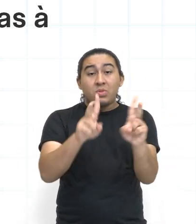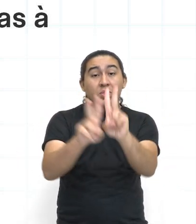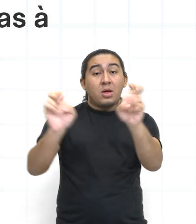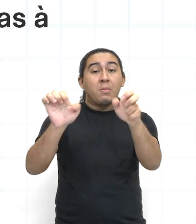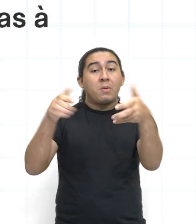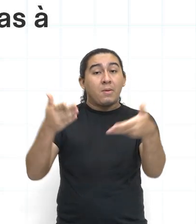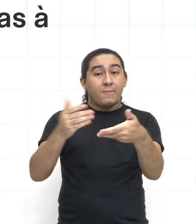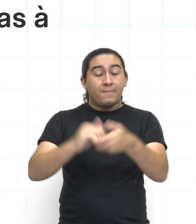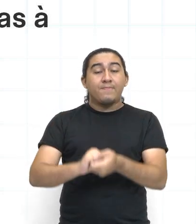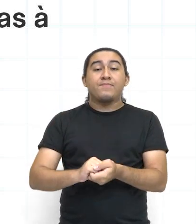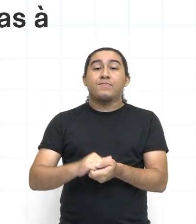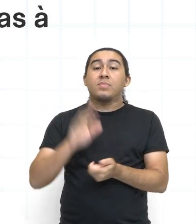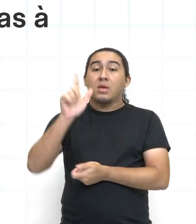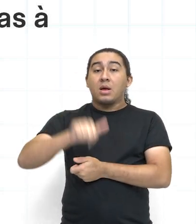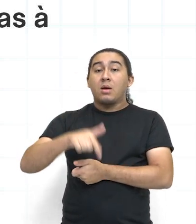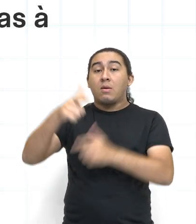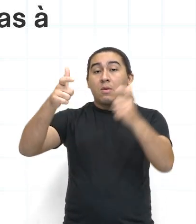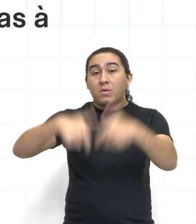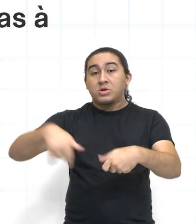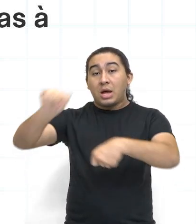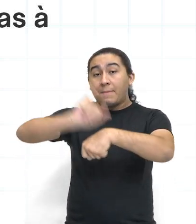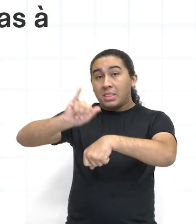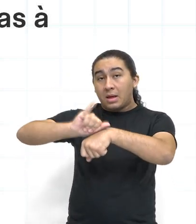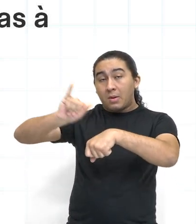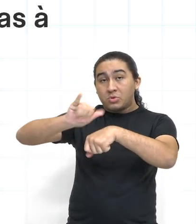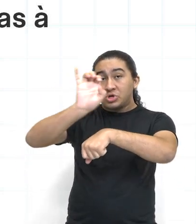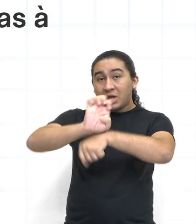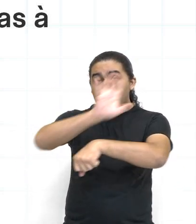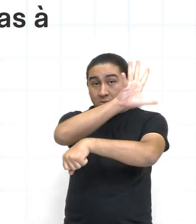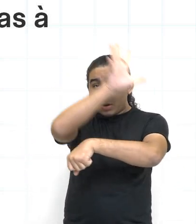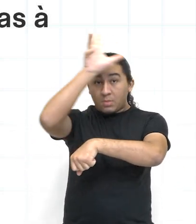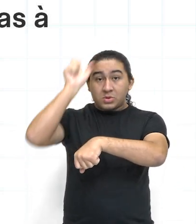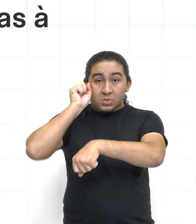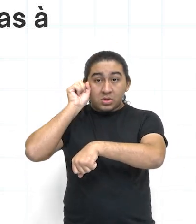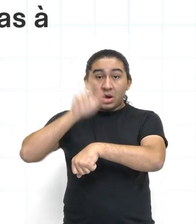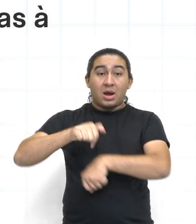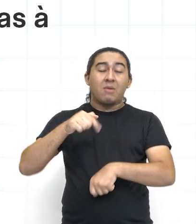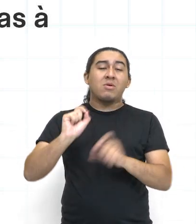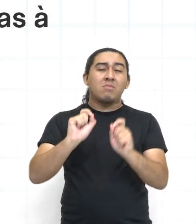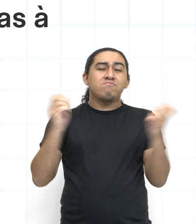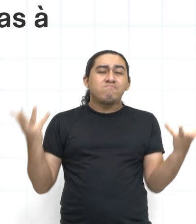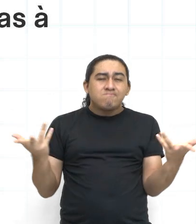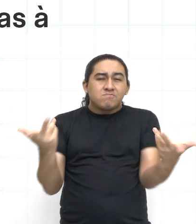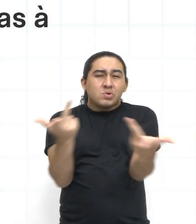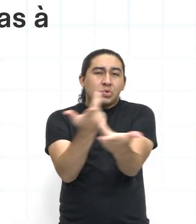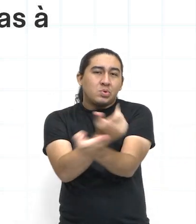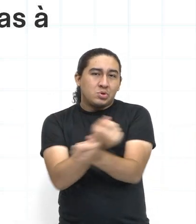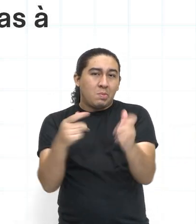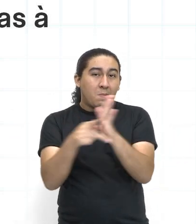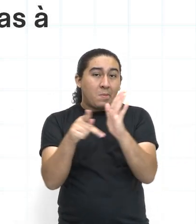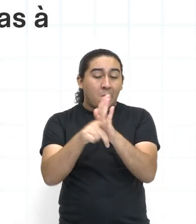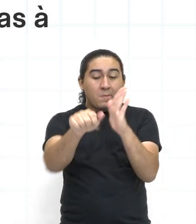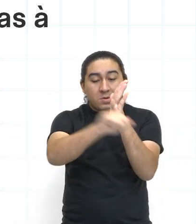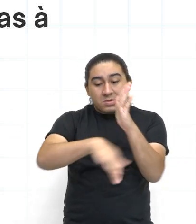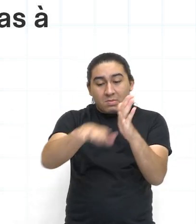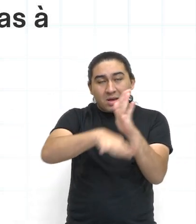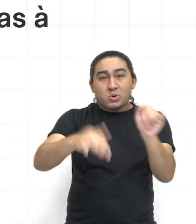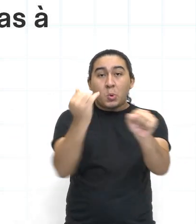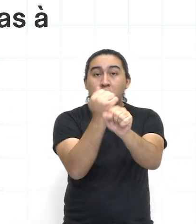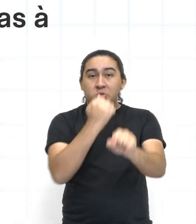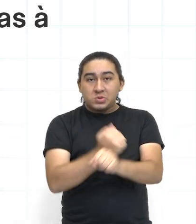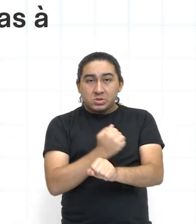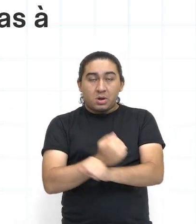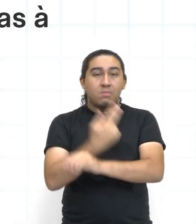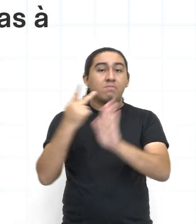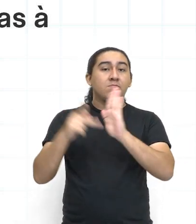o Teatro Amazonas, localizado em Manaus, é uma das obras mais icônicas da arquitetura brasileira